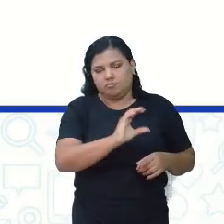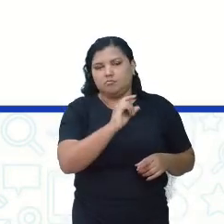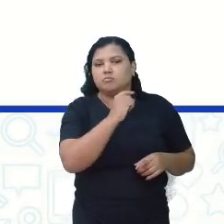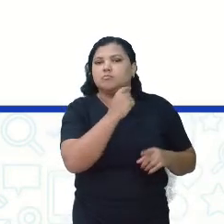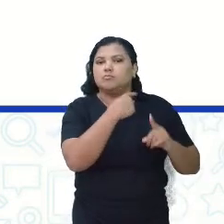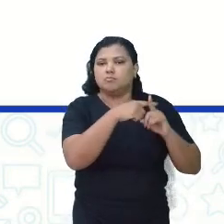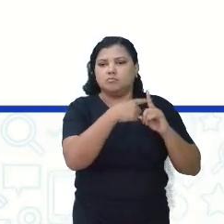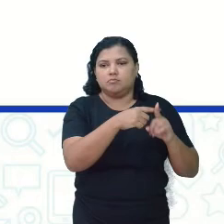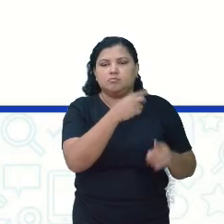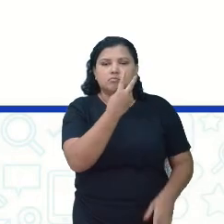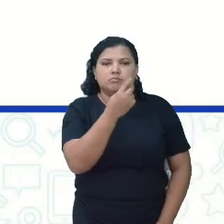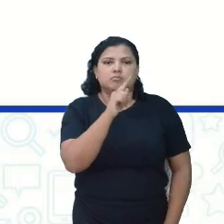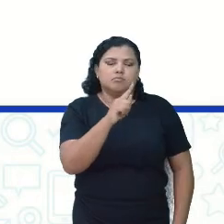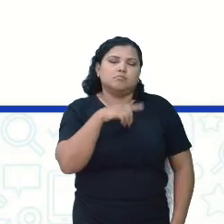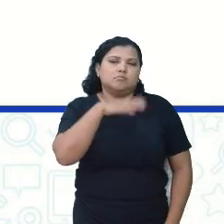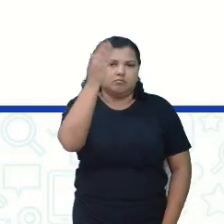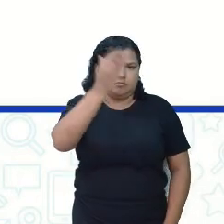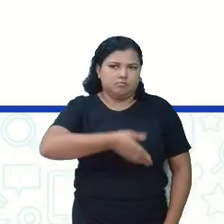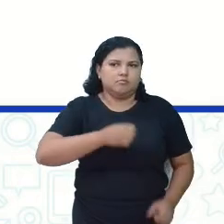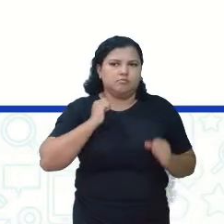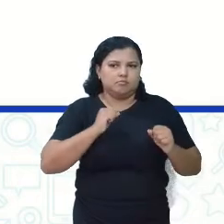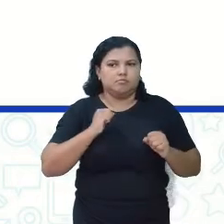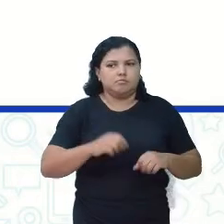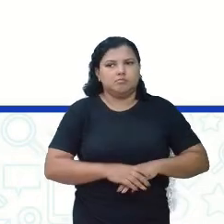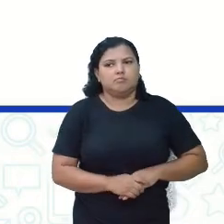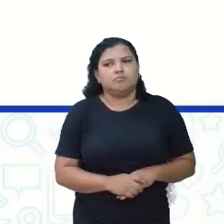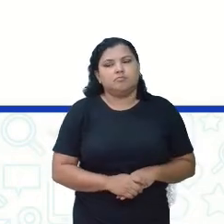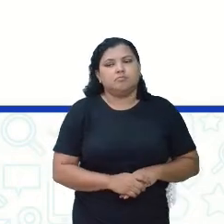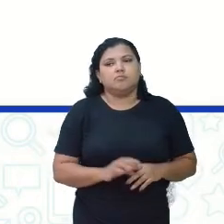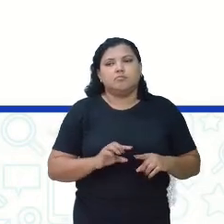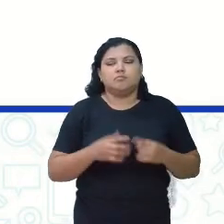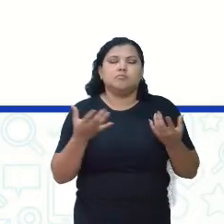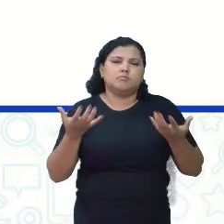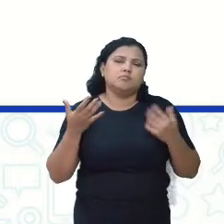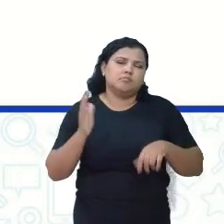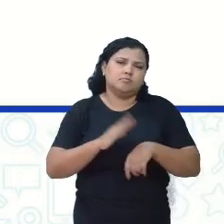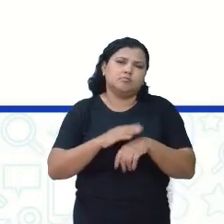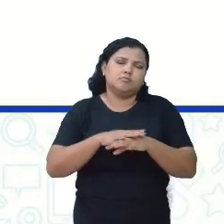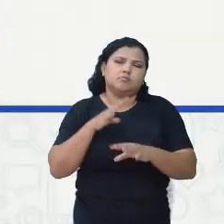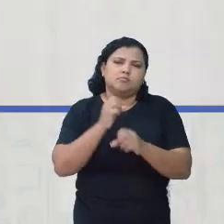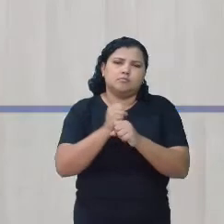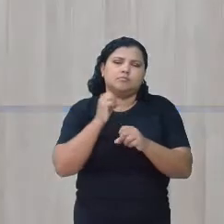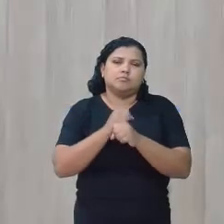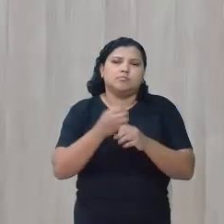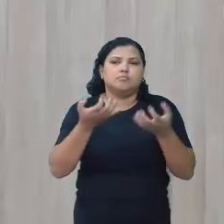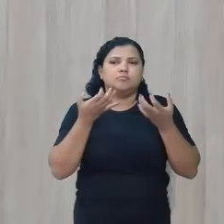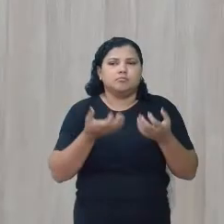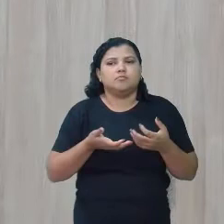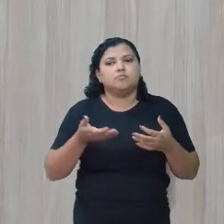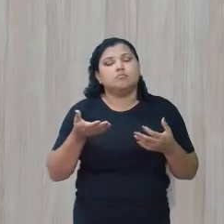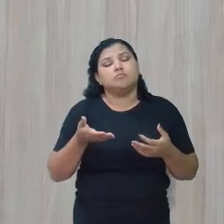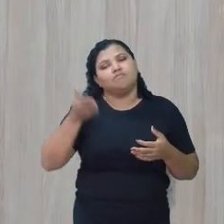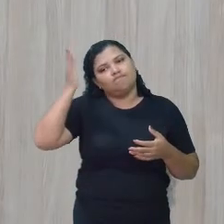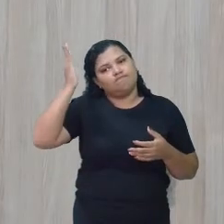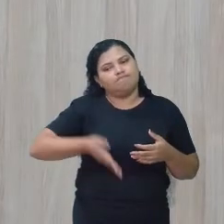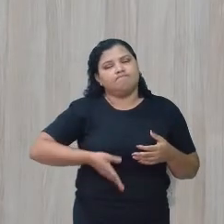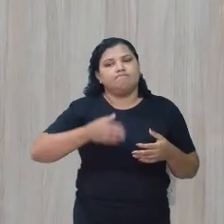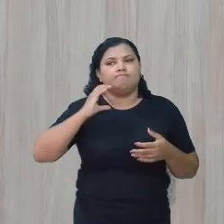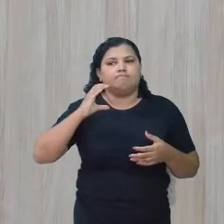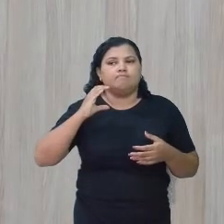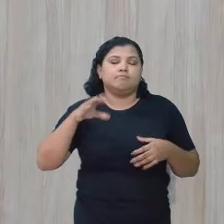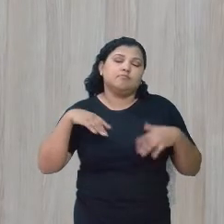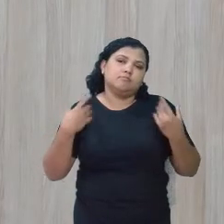a incógnita G, certo? Ah, Pedro, mas eu quero que na hora de somar, eu quero eliminar a incógnita C. Aí, em